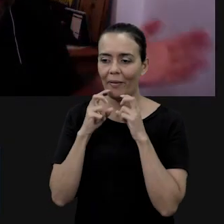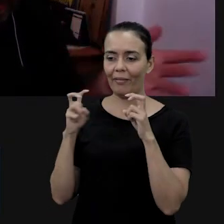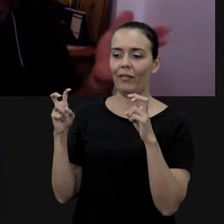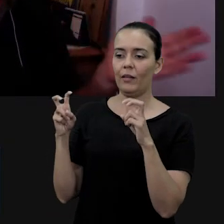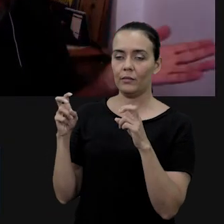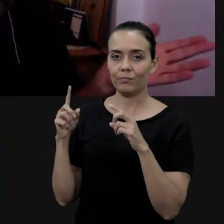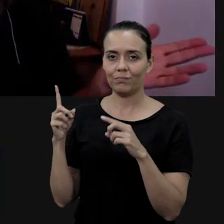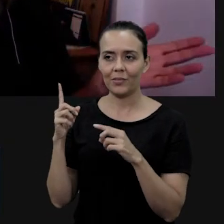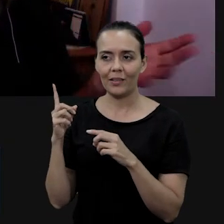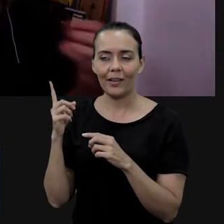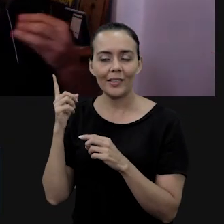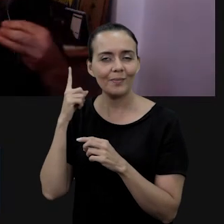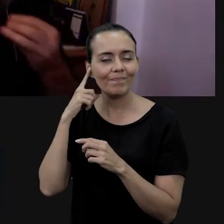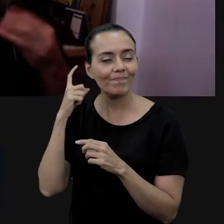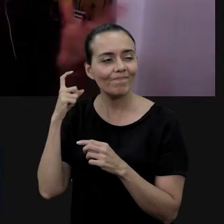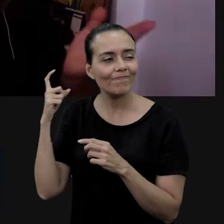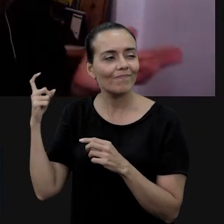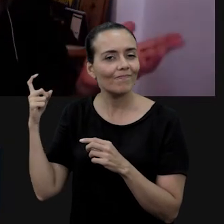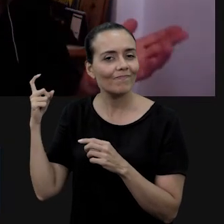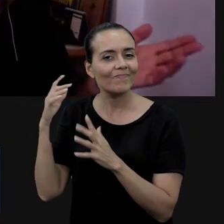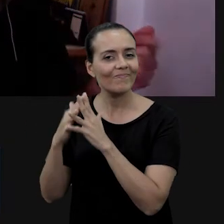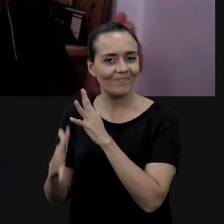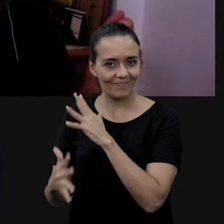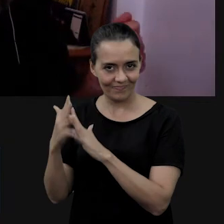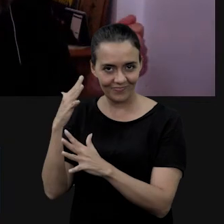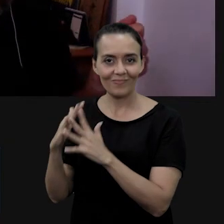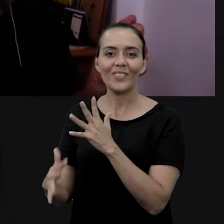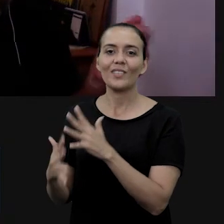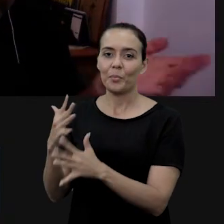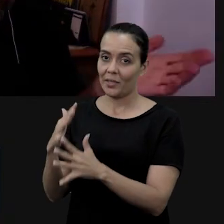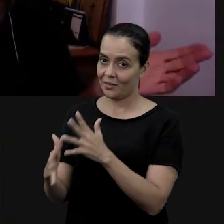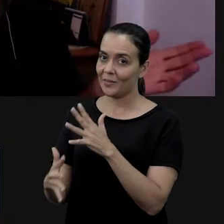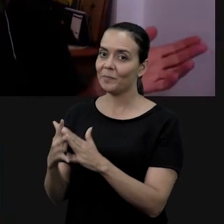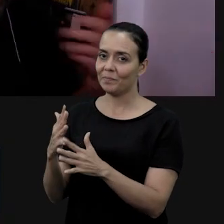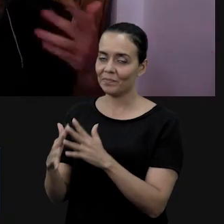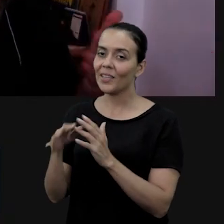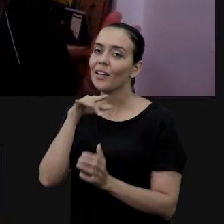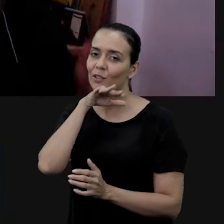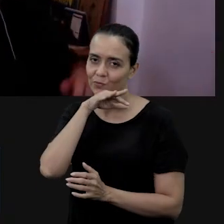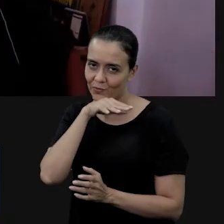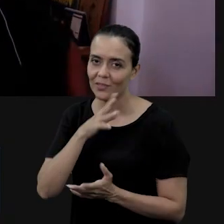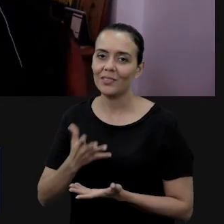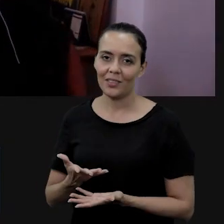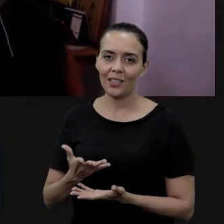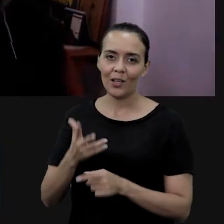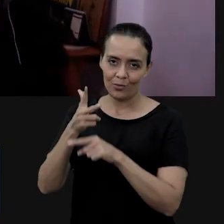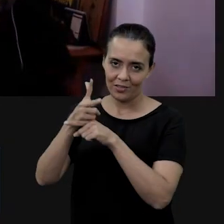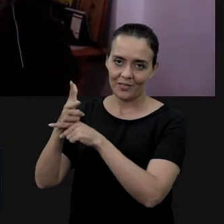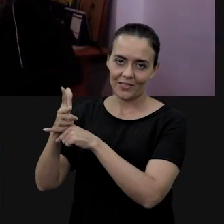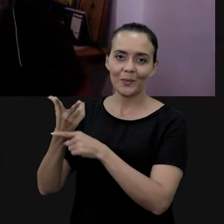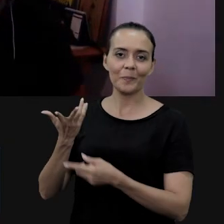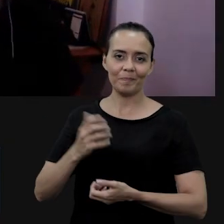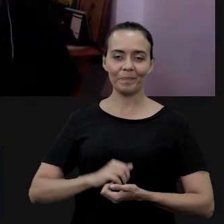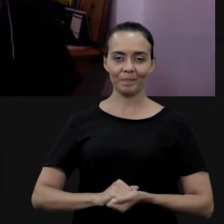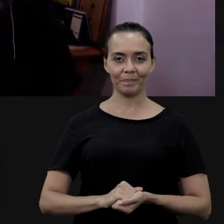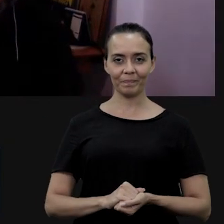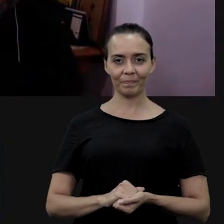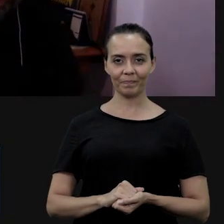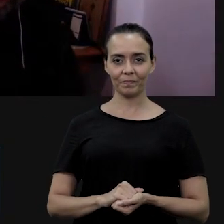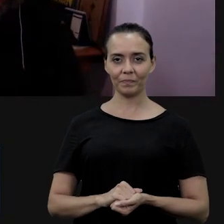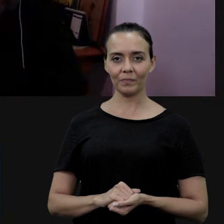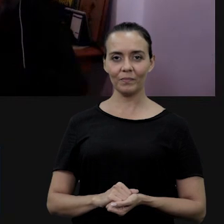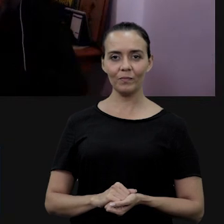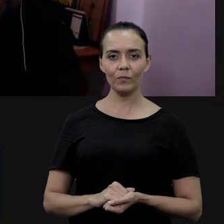um ruído que atrapalha o entendimento do conteúdo, né, que a pessoa está falando. Aí a gente